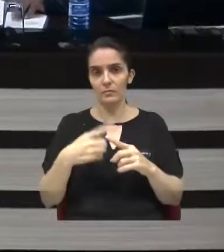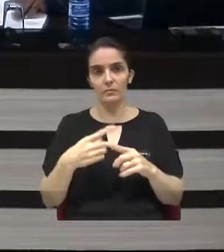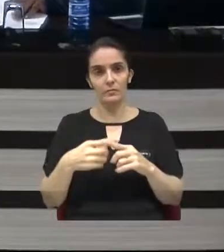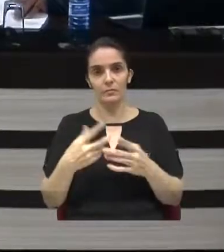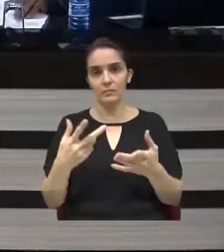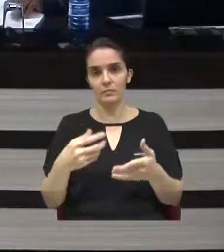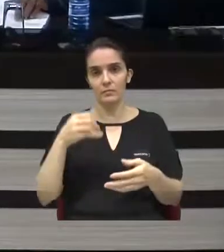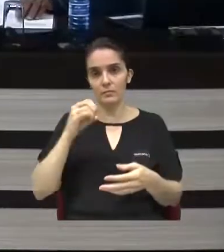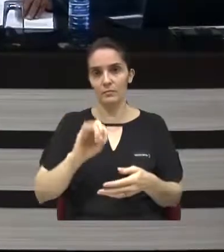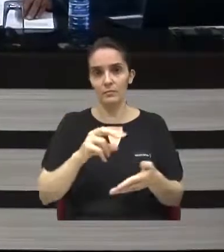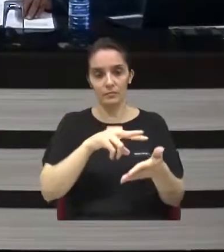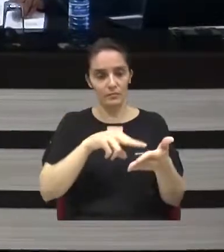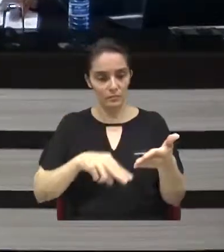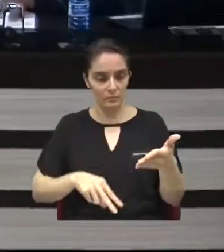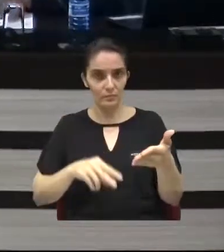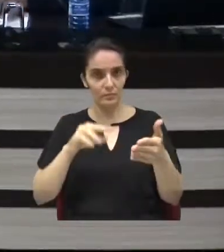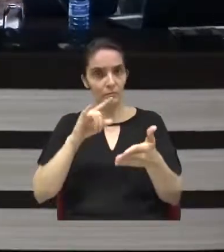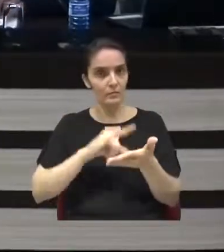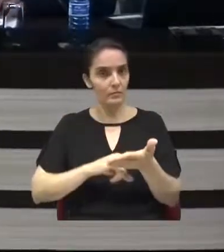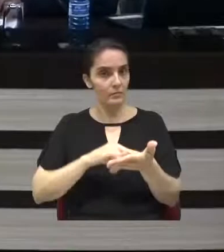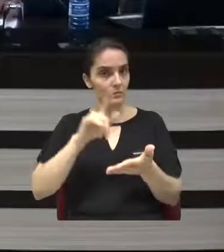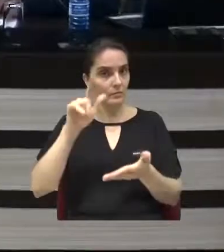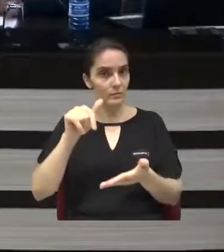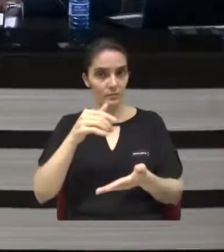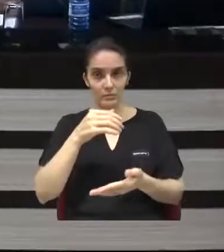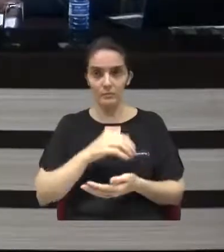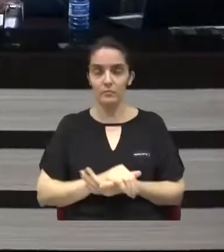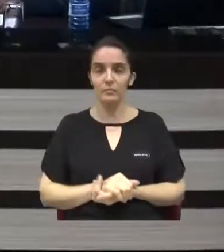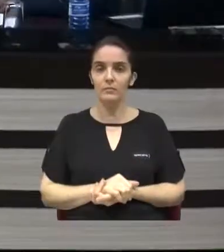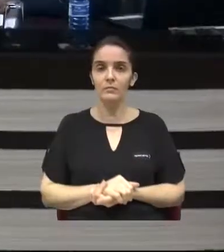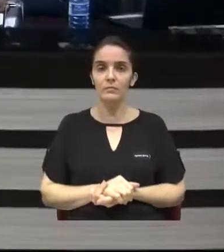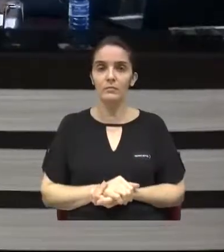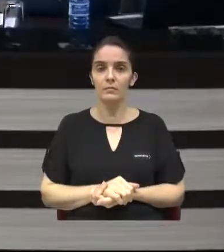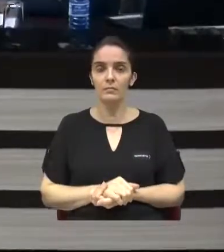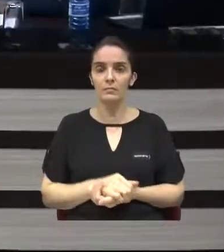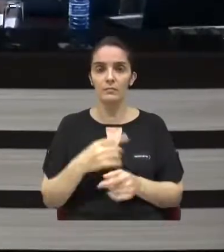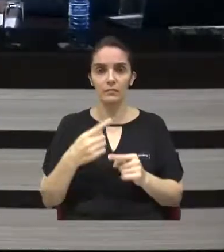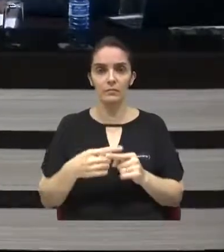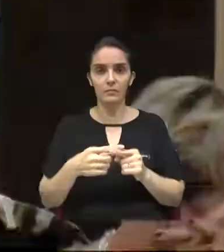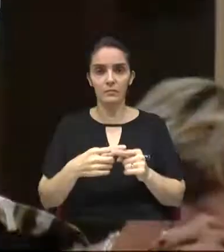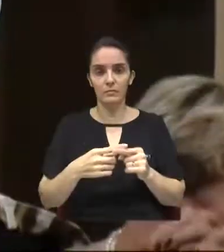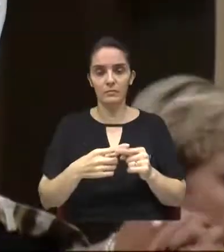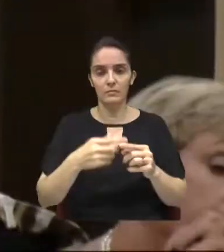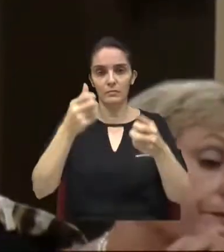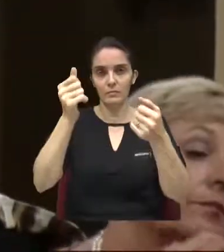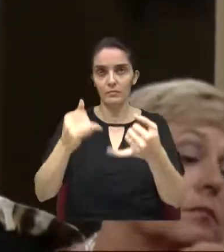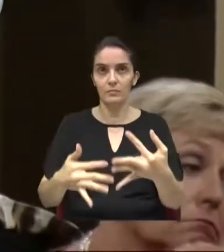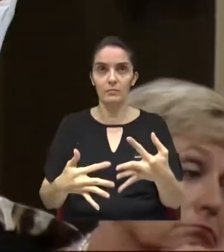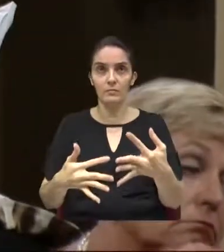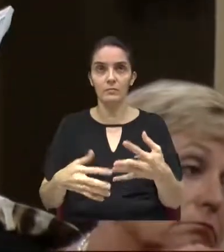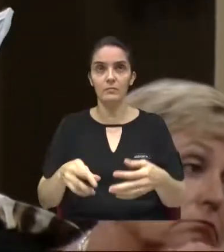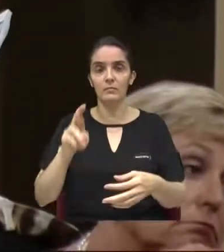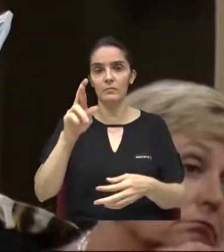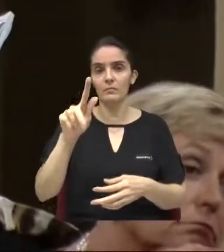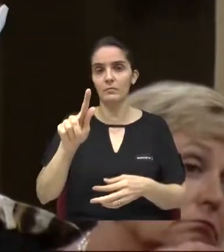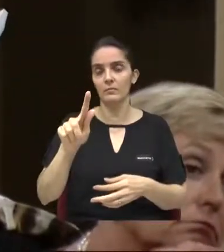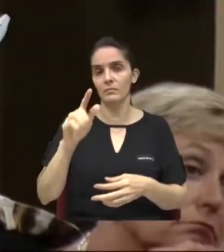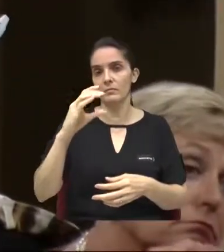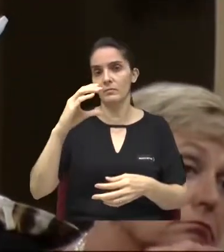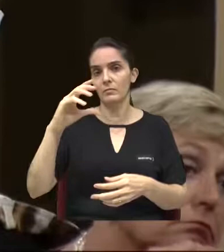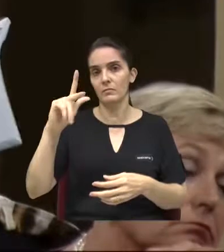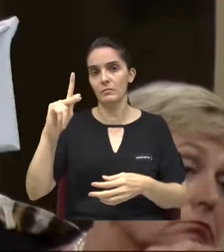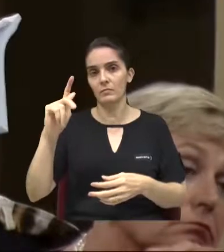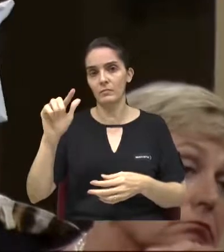verifica a documentação, depois o parecer. Eu acho mais interessante, porque ele relata aqui o do RG e do